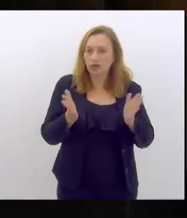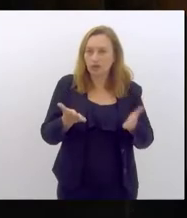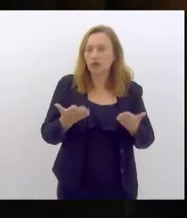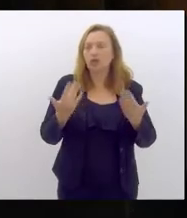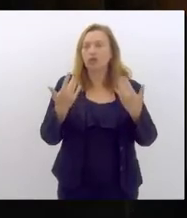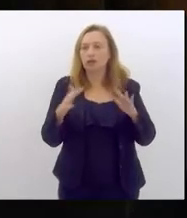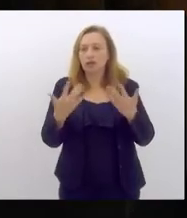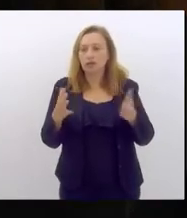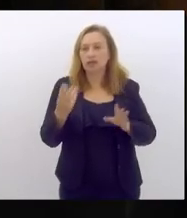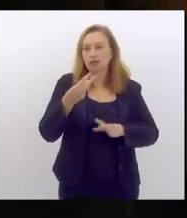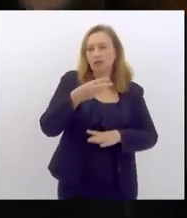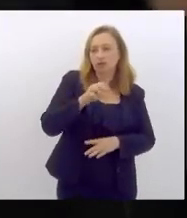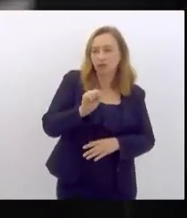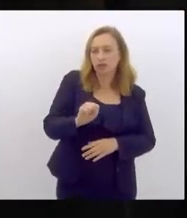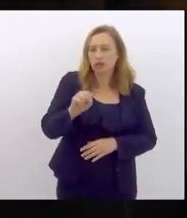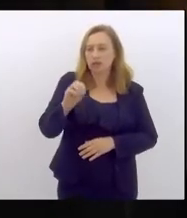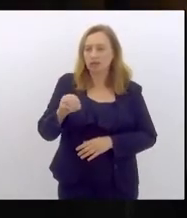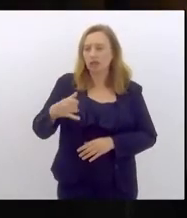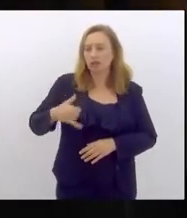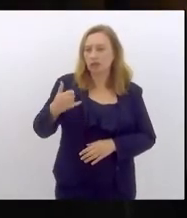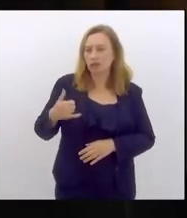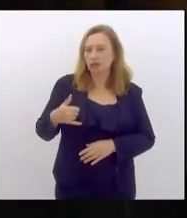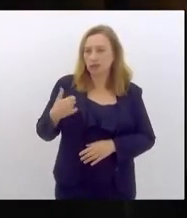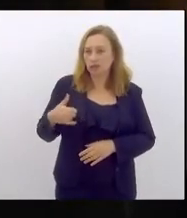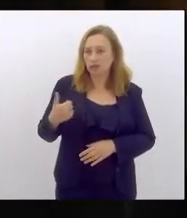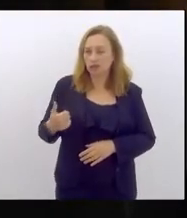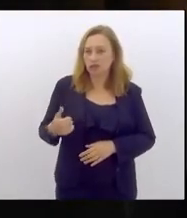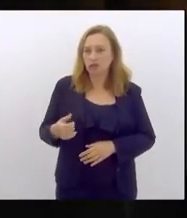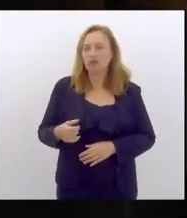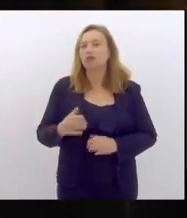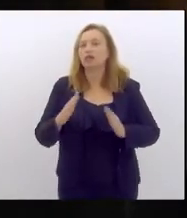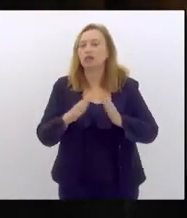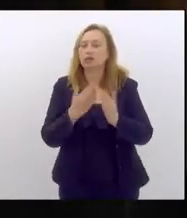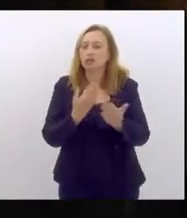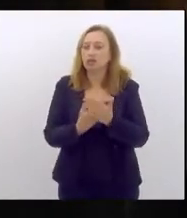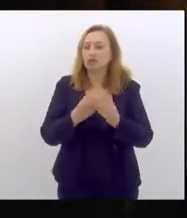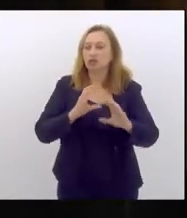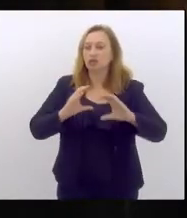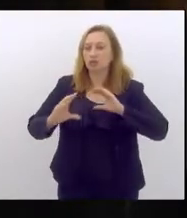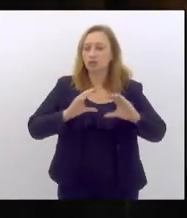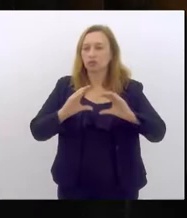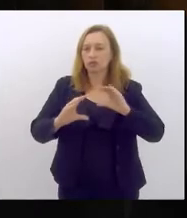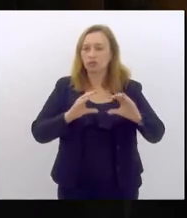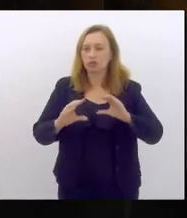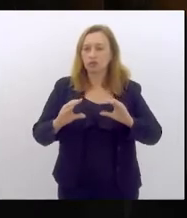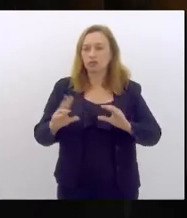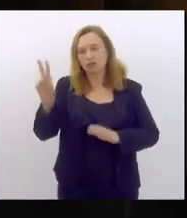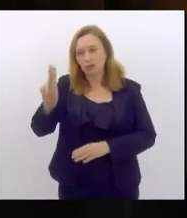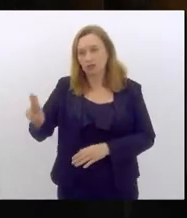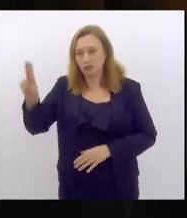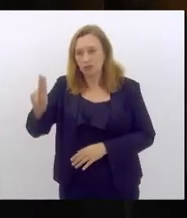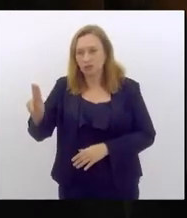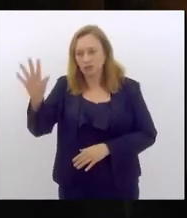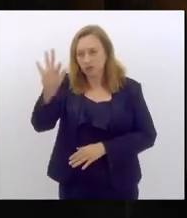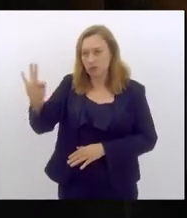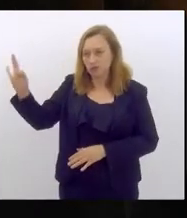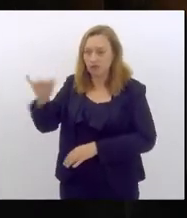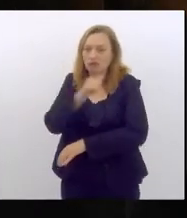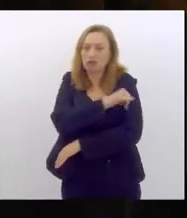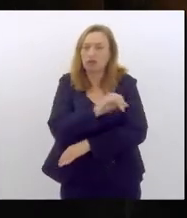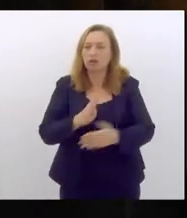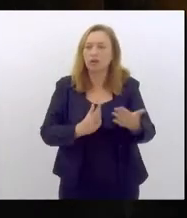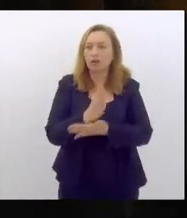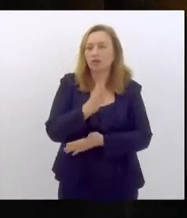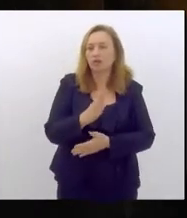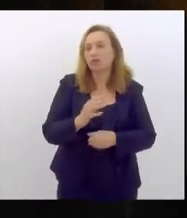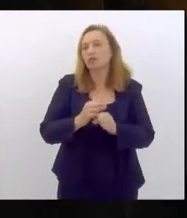dos 80 anos de vida, a Congregação da Escola de Comunicação da Universidade Federal do Rio de Janeiro aprovou o ano Muniz